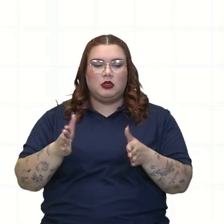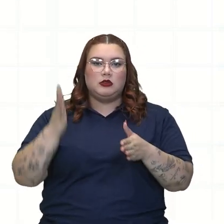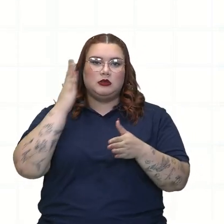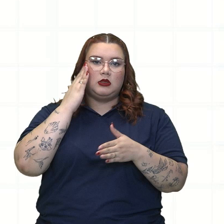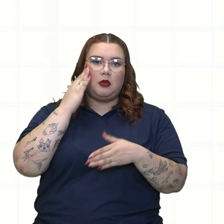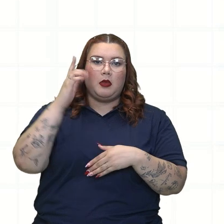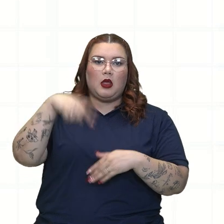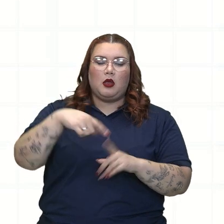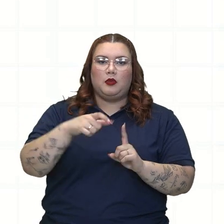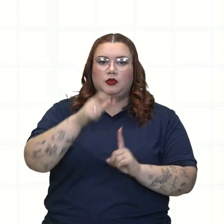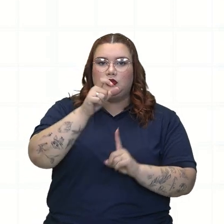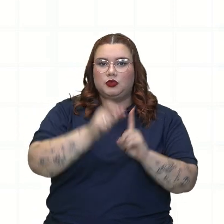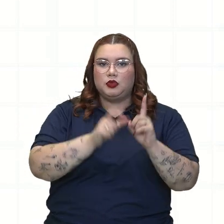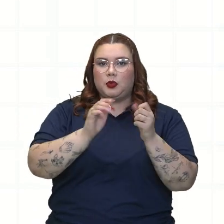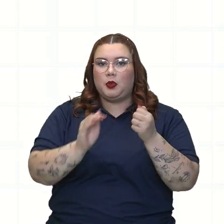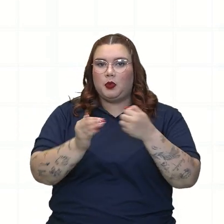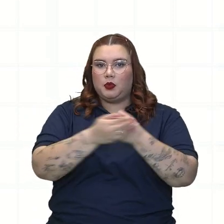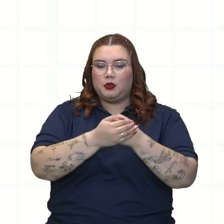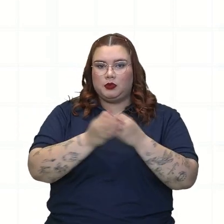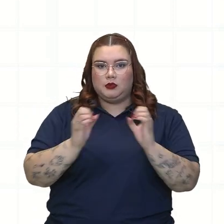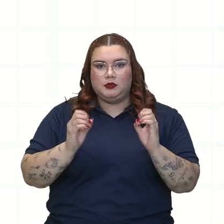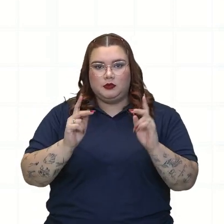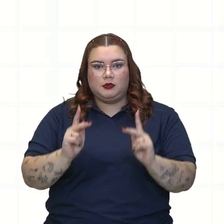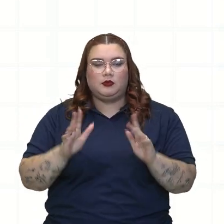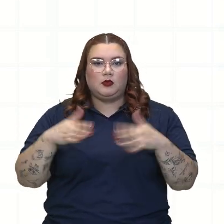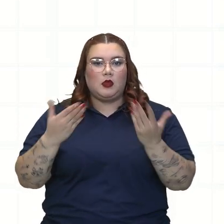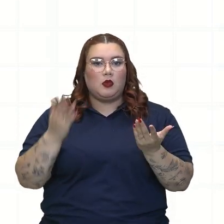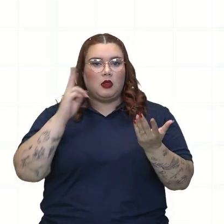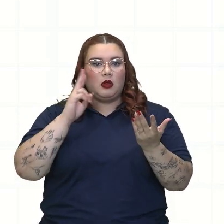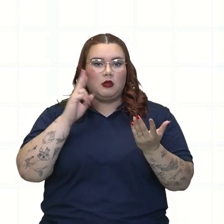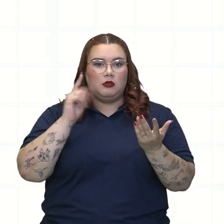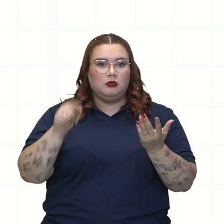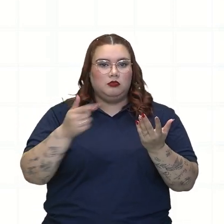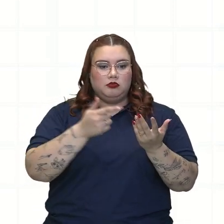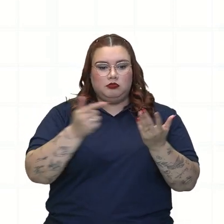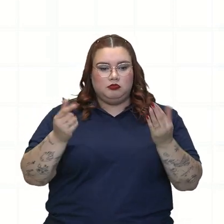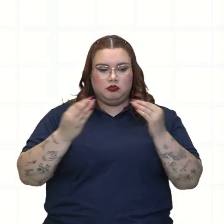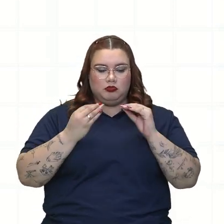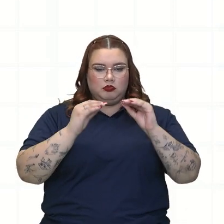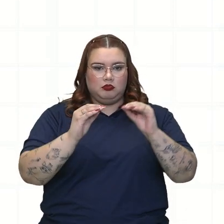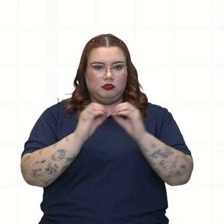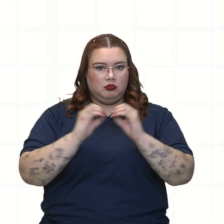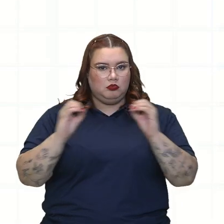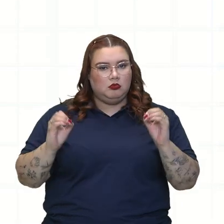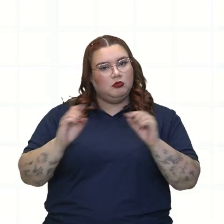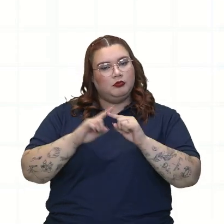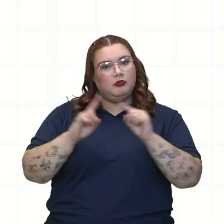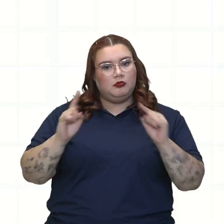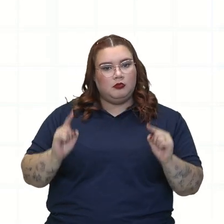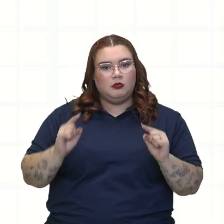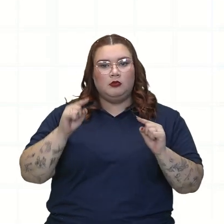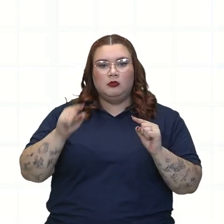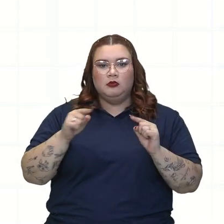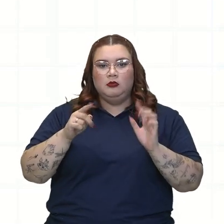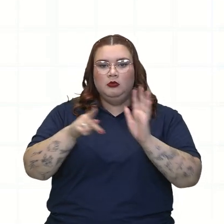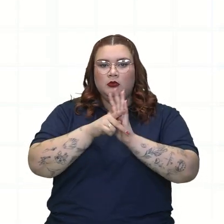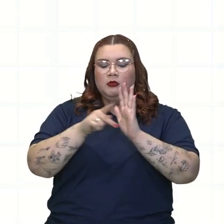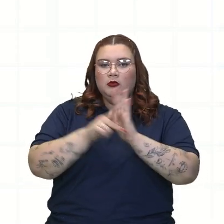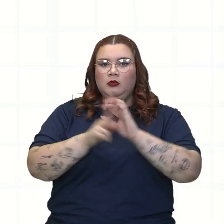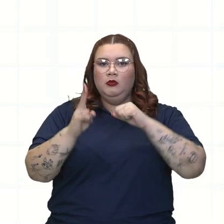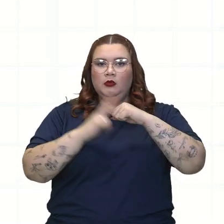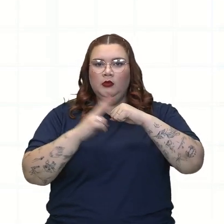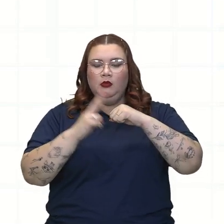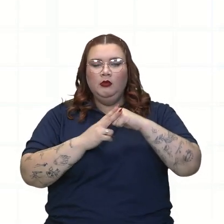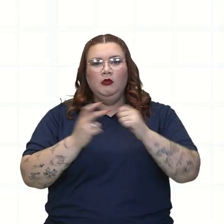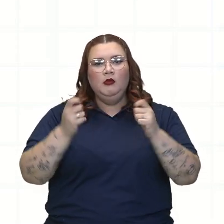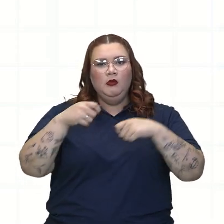É um sujeito oculto, tá? Então lembra, ele não vai estar escrito na oração, mas a terminação verbal me